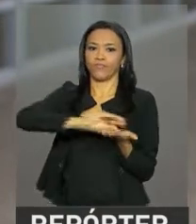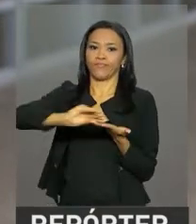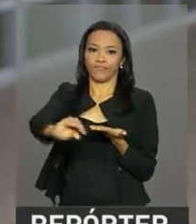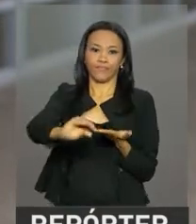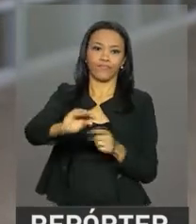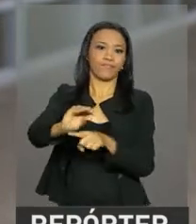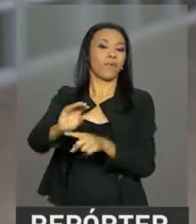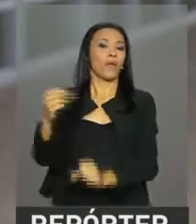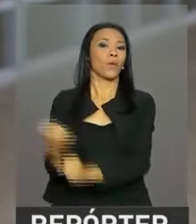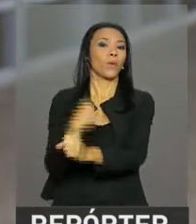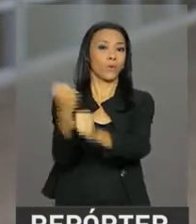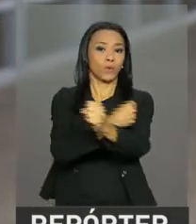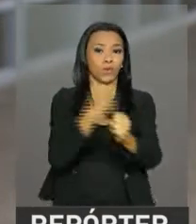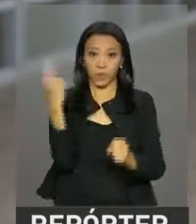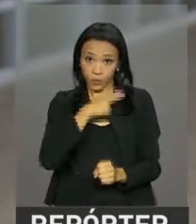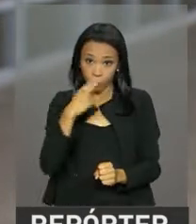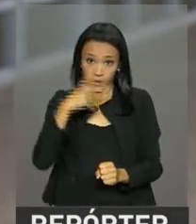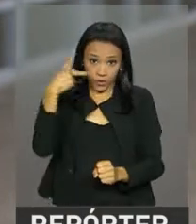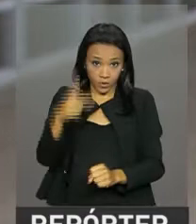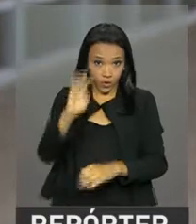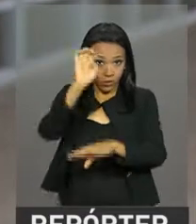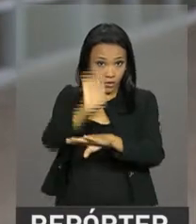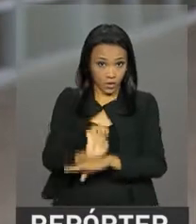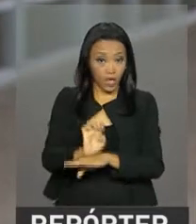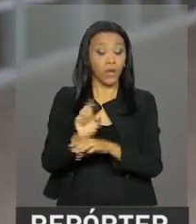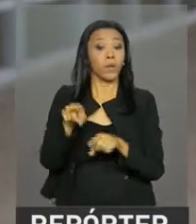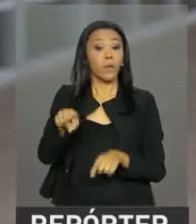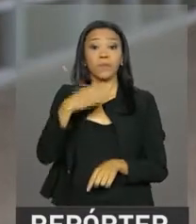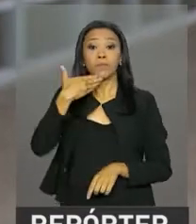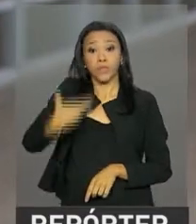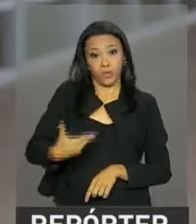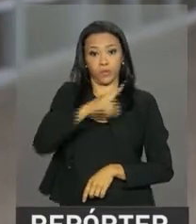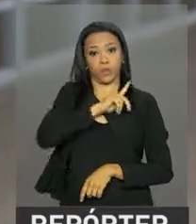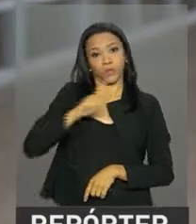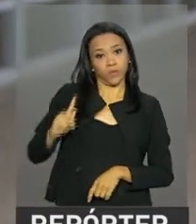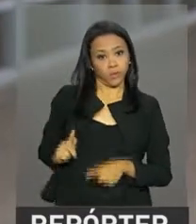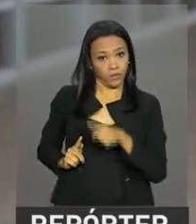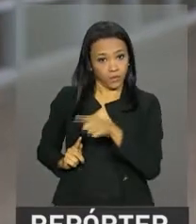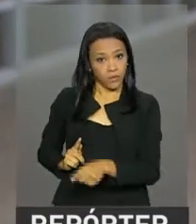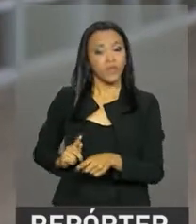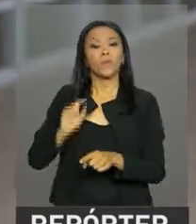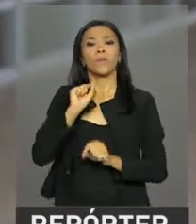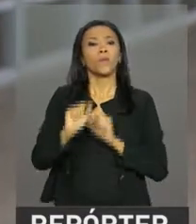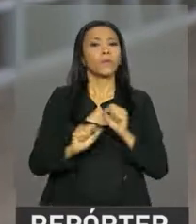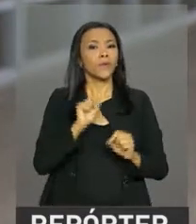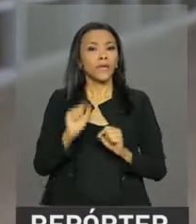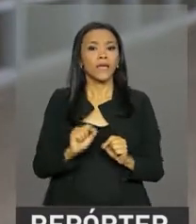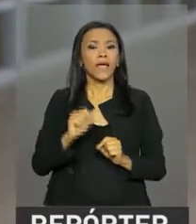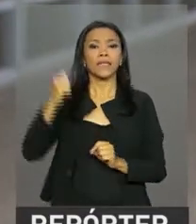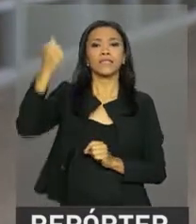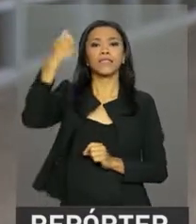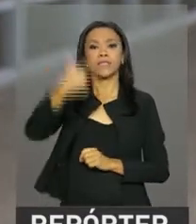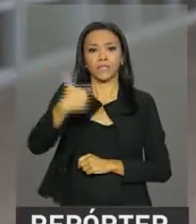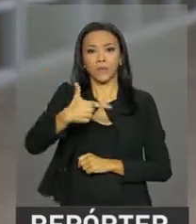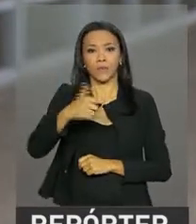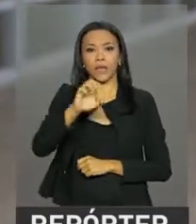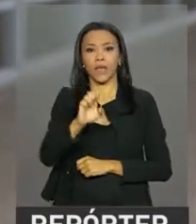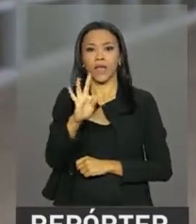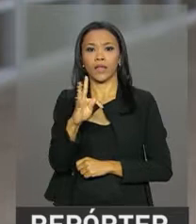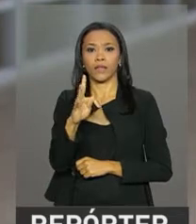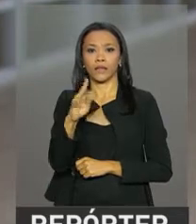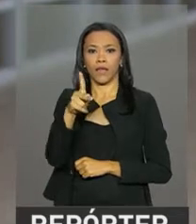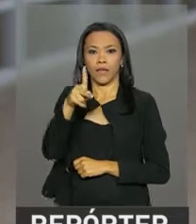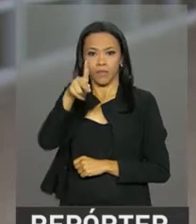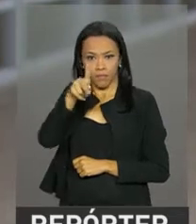emergenciais no estado colombo também pediu ajuda federal para promover a segunda etapa do fundo de apoio